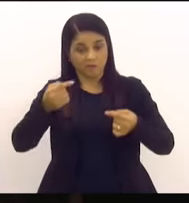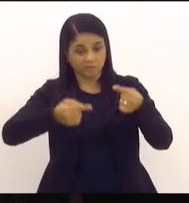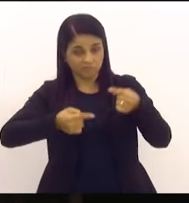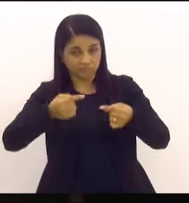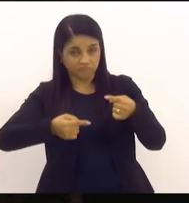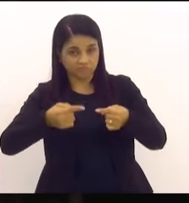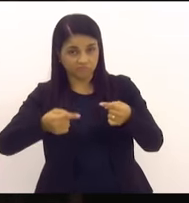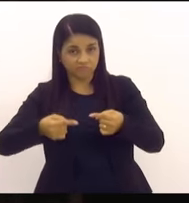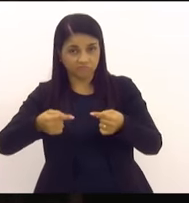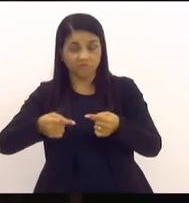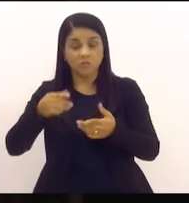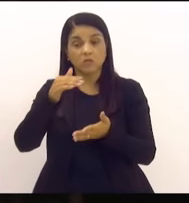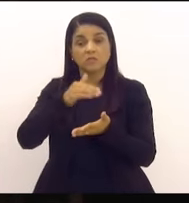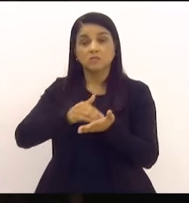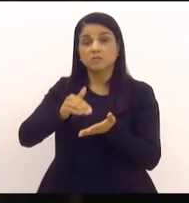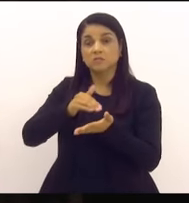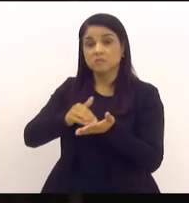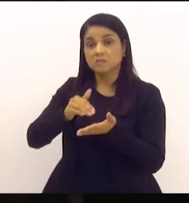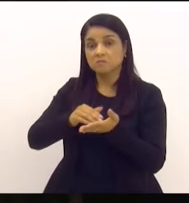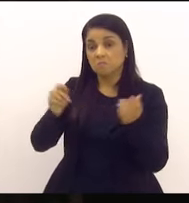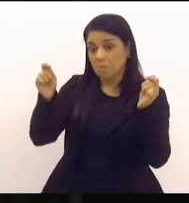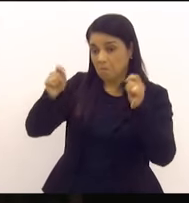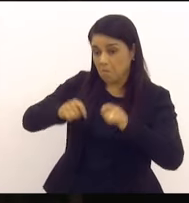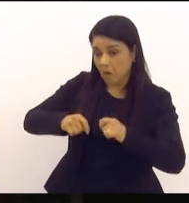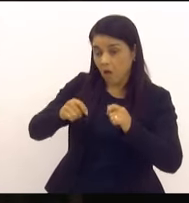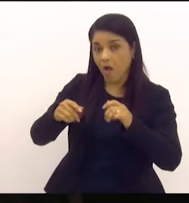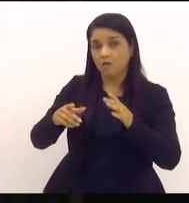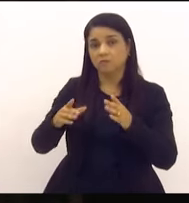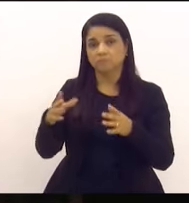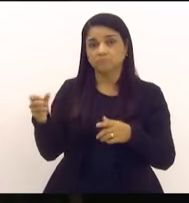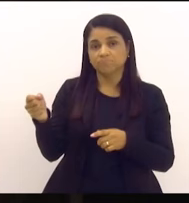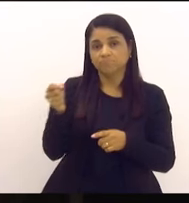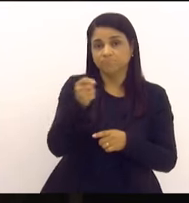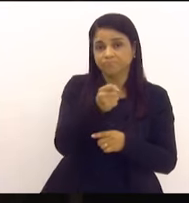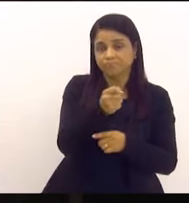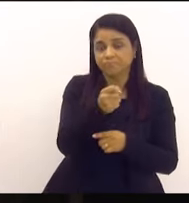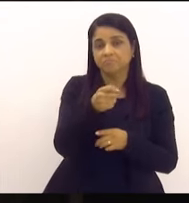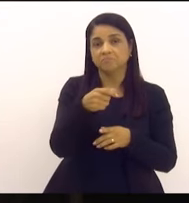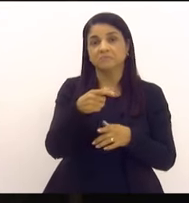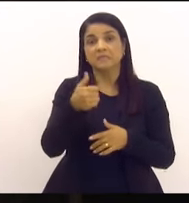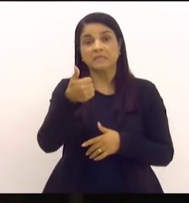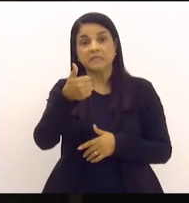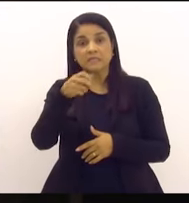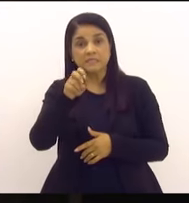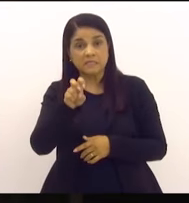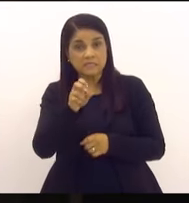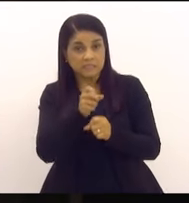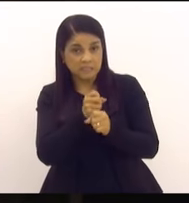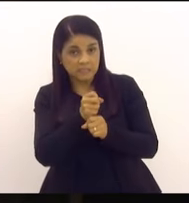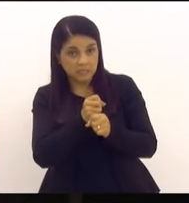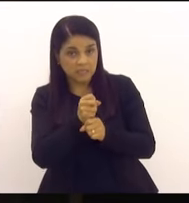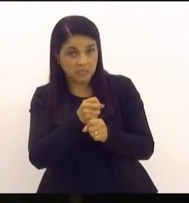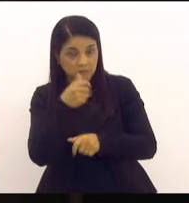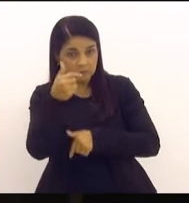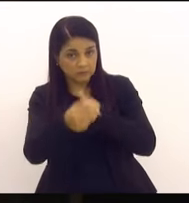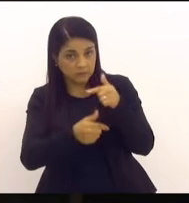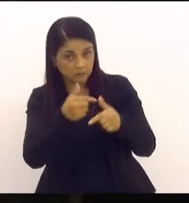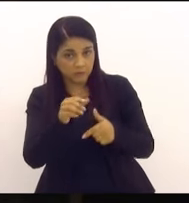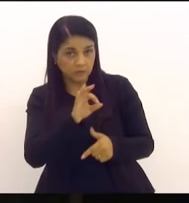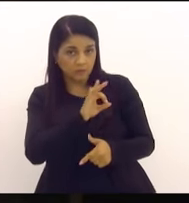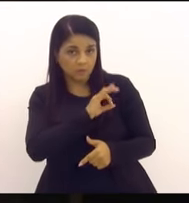se esse secretário pode assumir com 15 anos no cargo ou com 15 anos